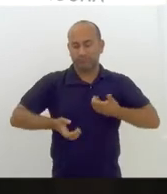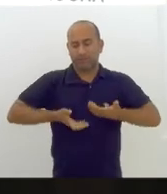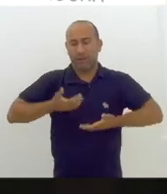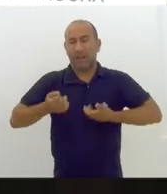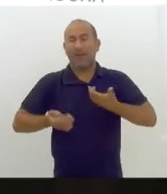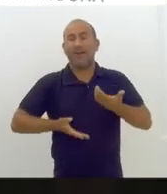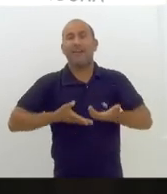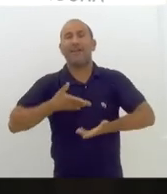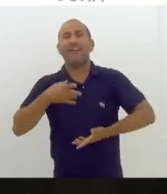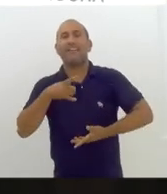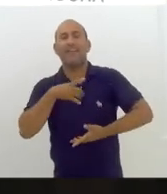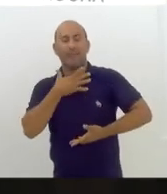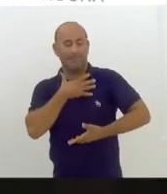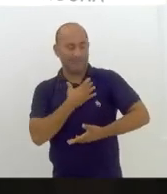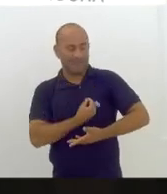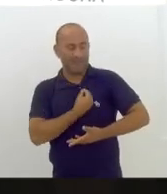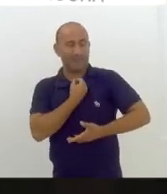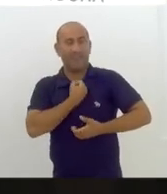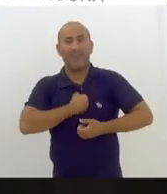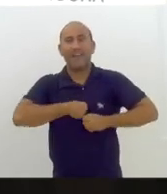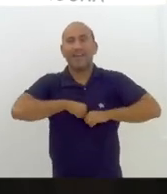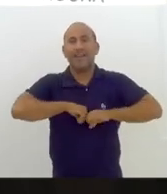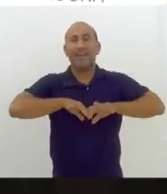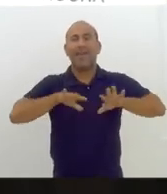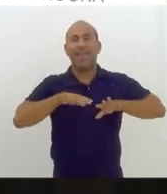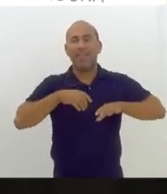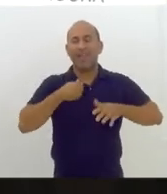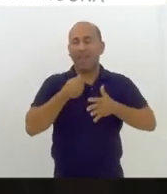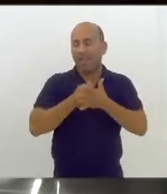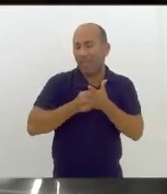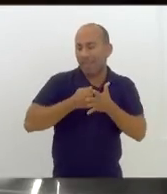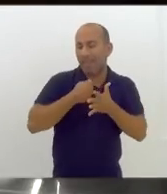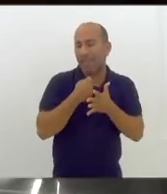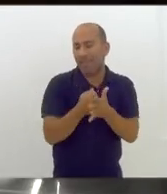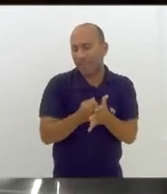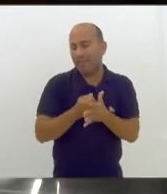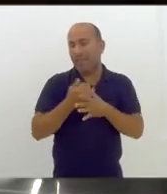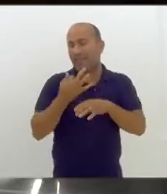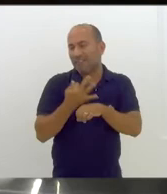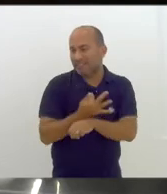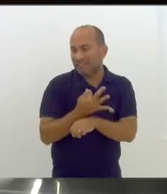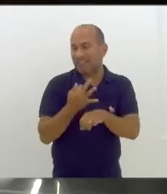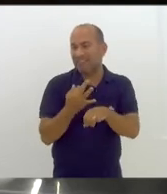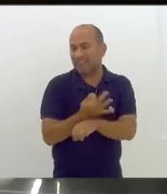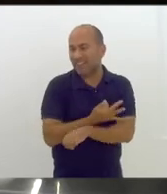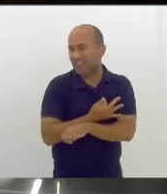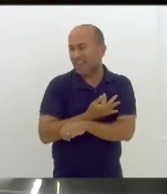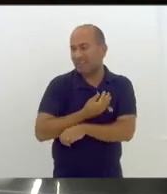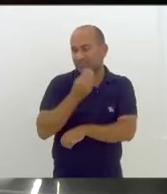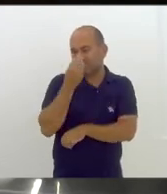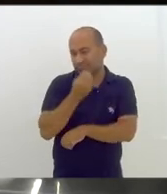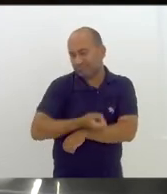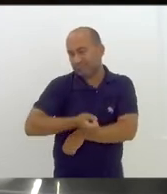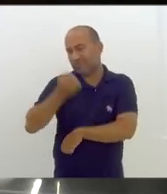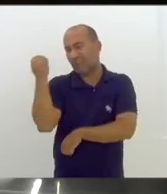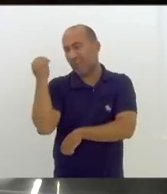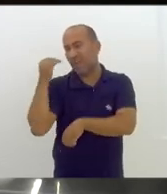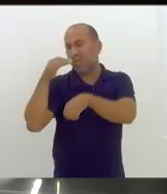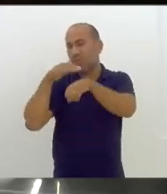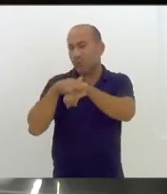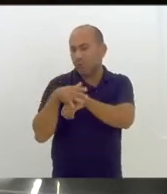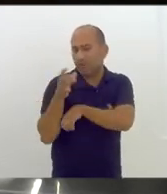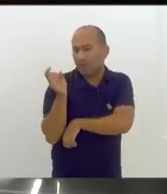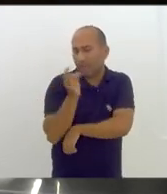vasto, vertendo em mim, expandindo. Eu aguento a maré, deixando para trás noites de terror e medo. Eu me